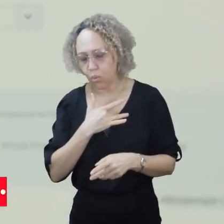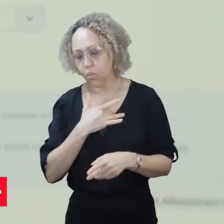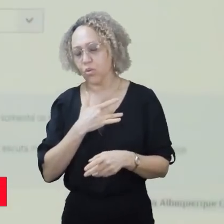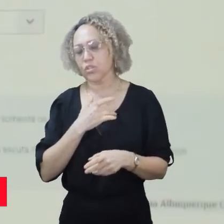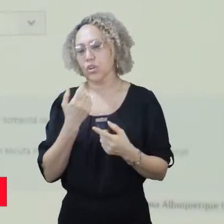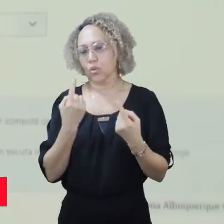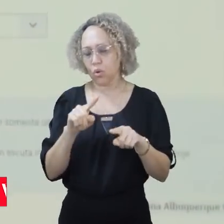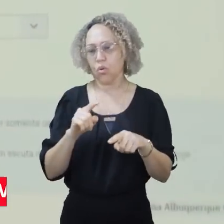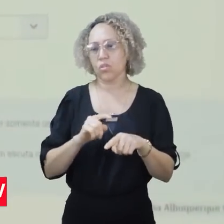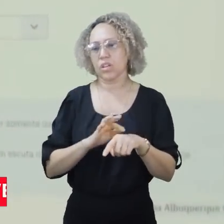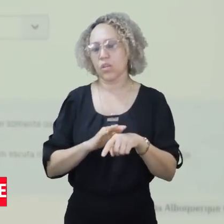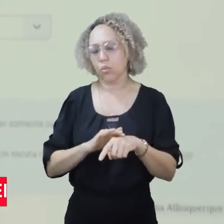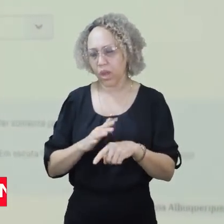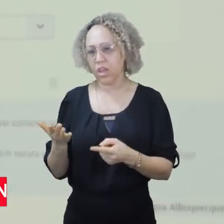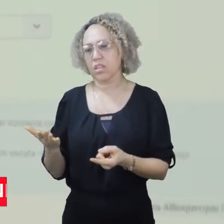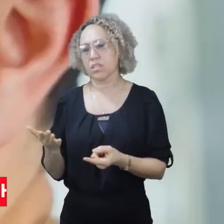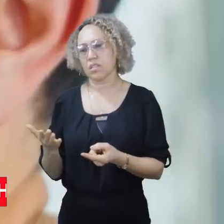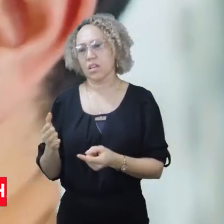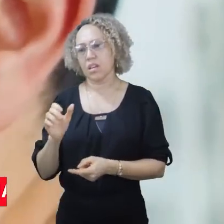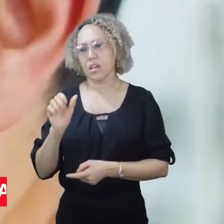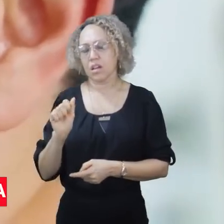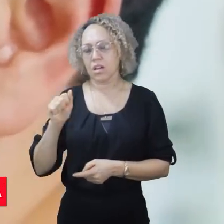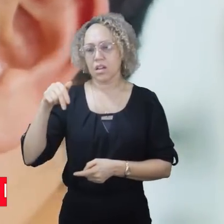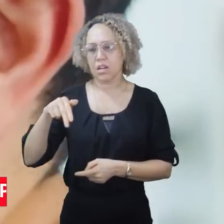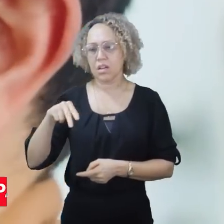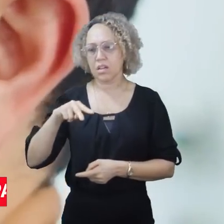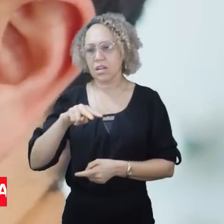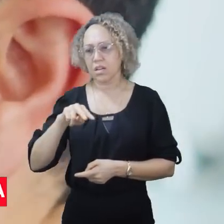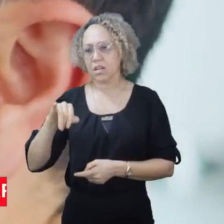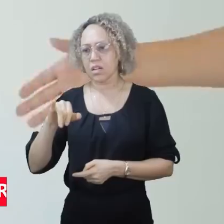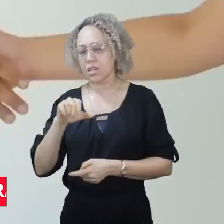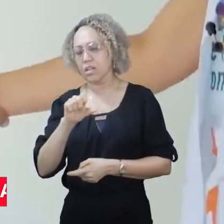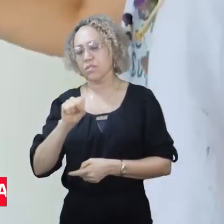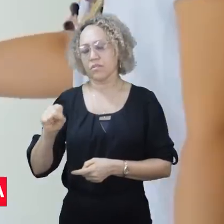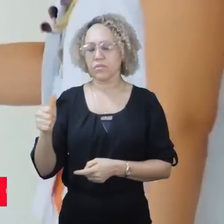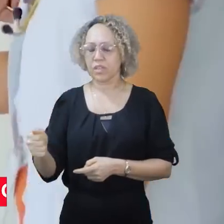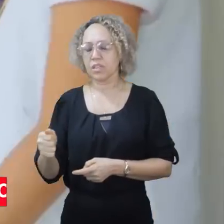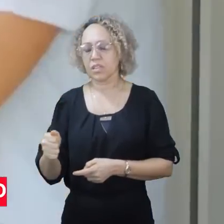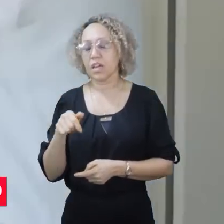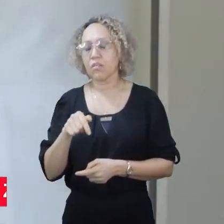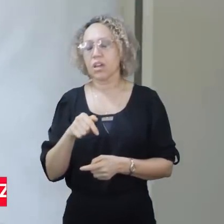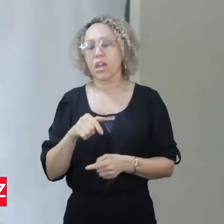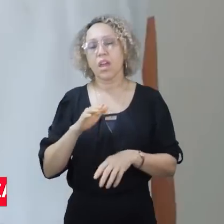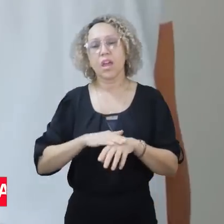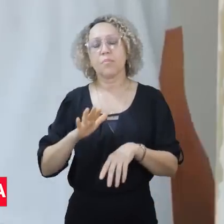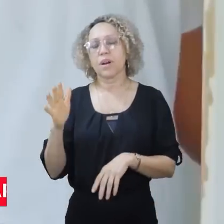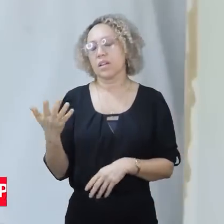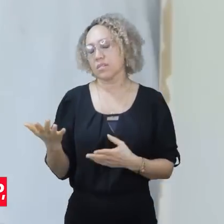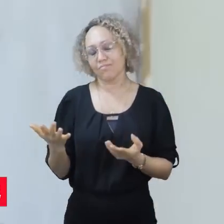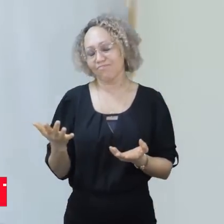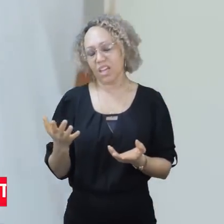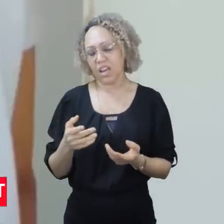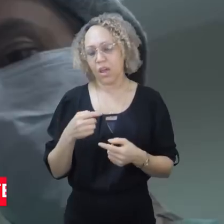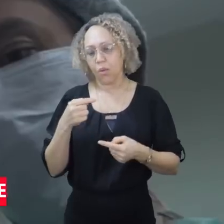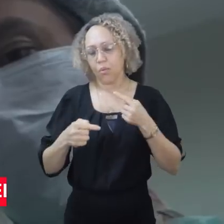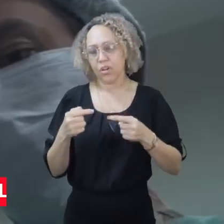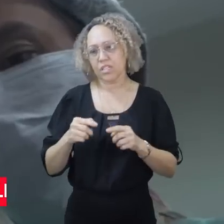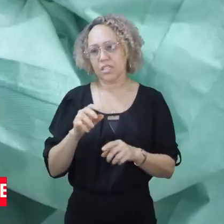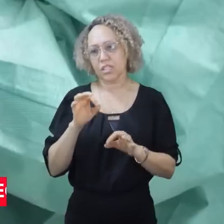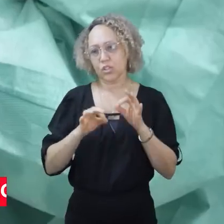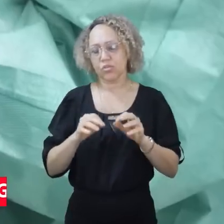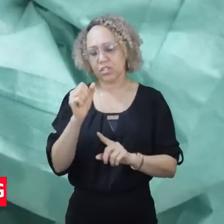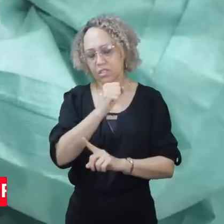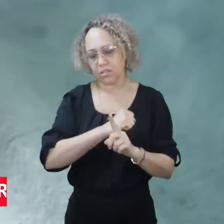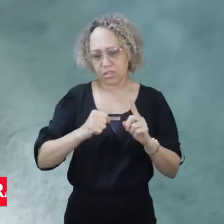O SUS é mais do que um sistema de saúde, é uma política de justiça social, solidariedade e garantia de